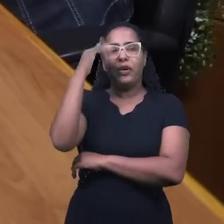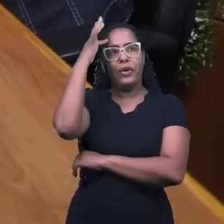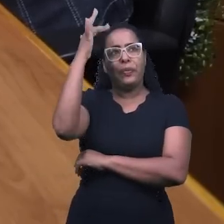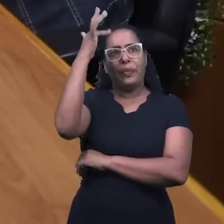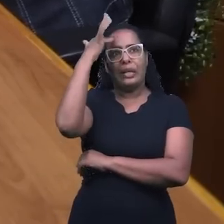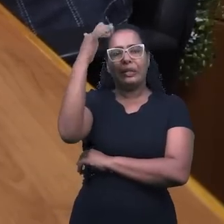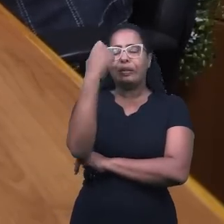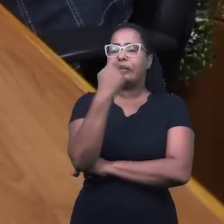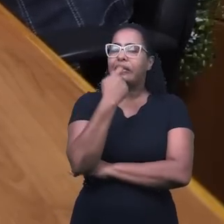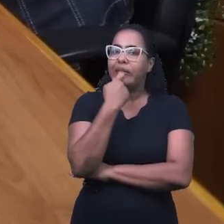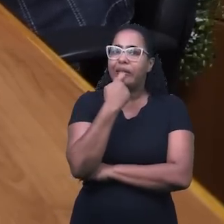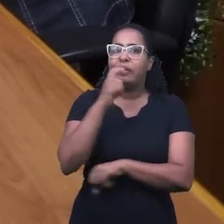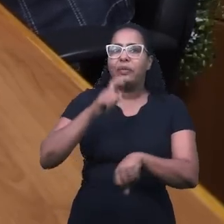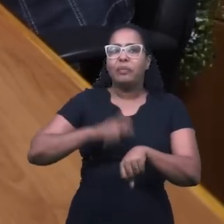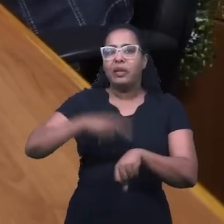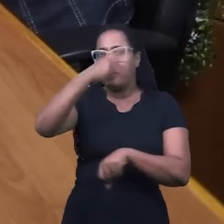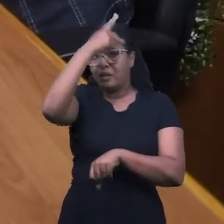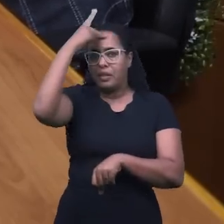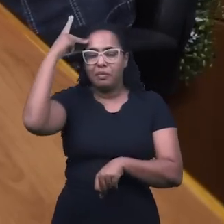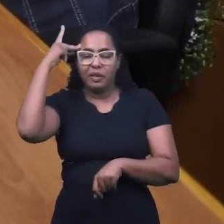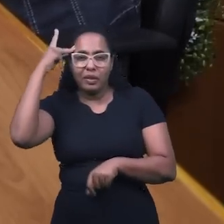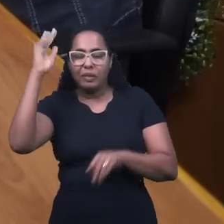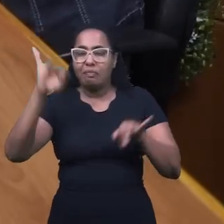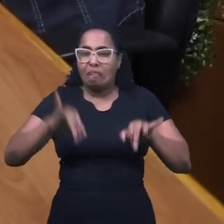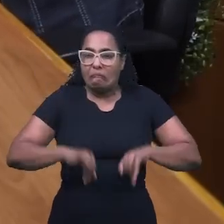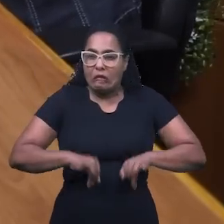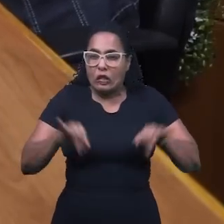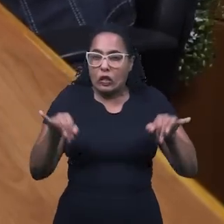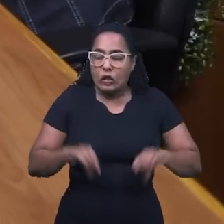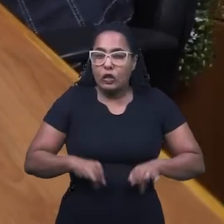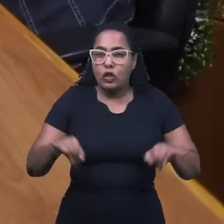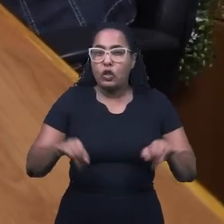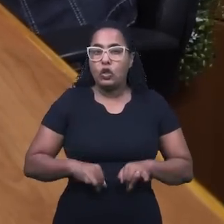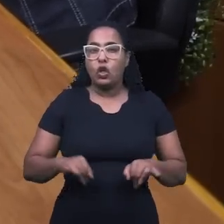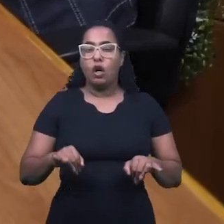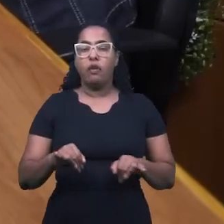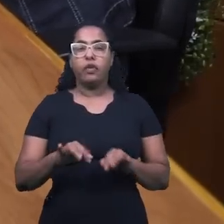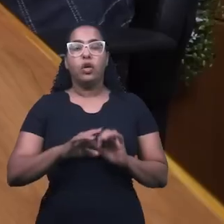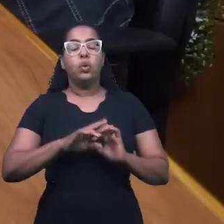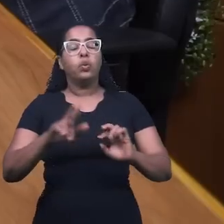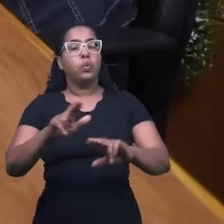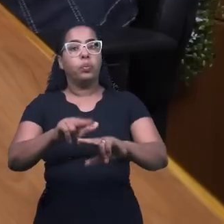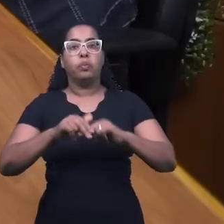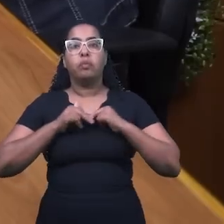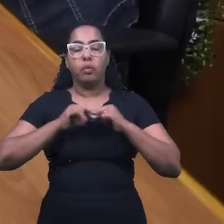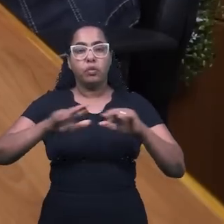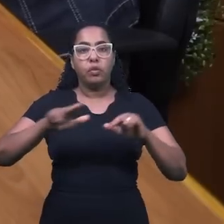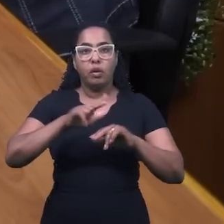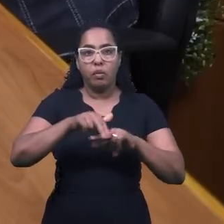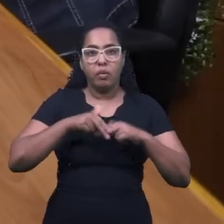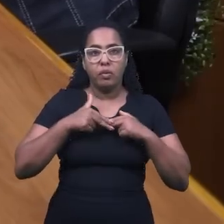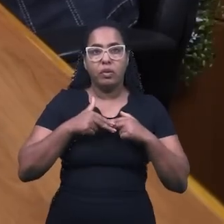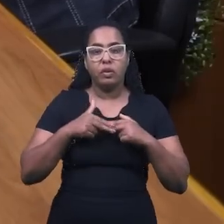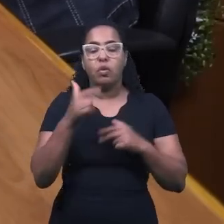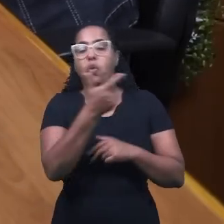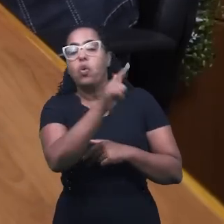isso. E eu fico imaginando quantas pessoas hoje sofrem, não só por esse